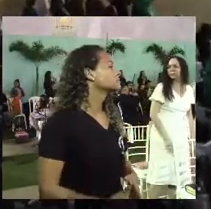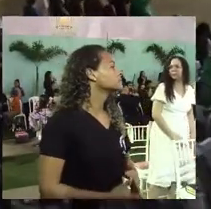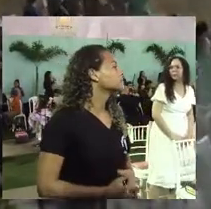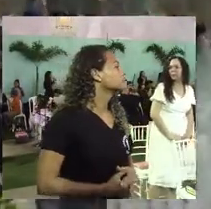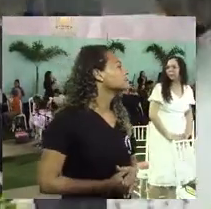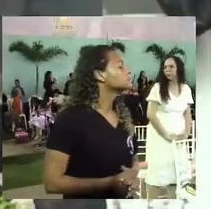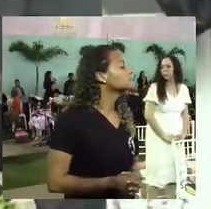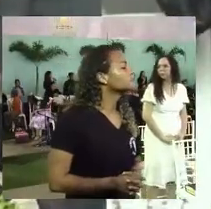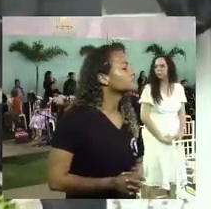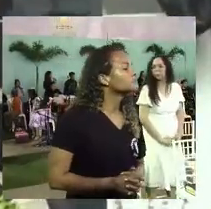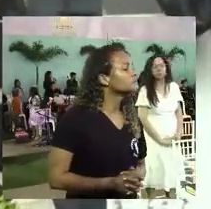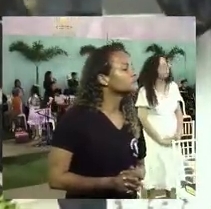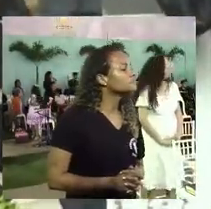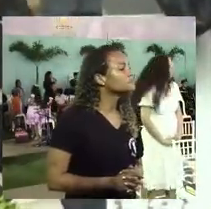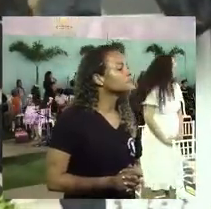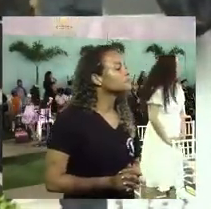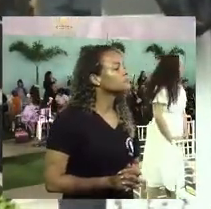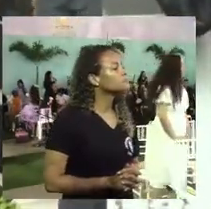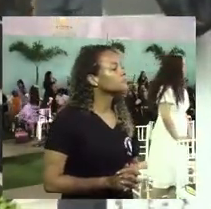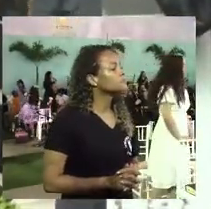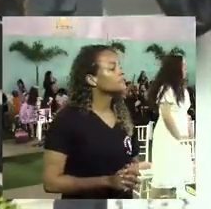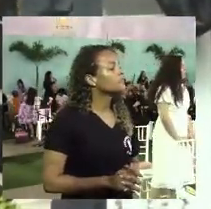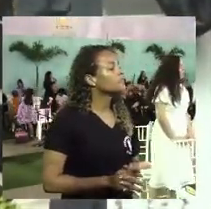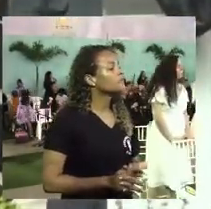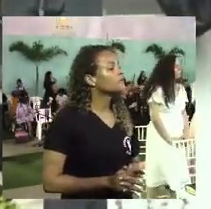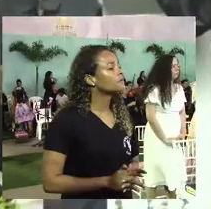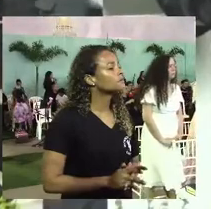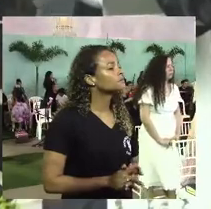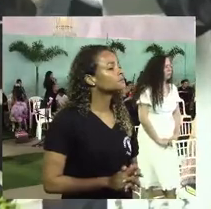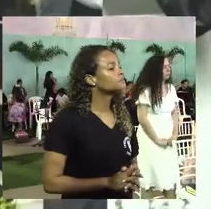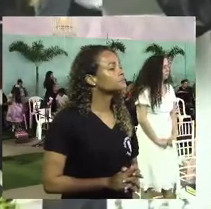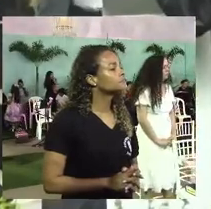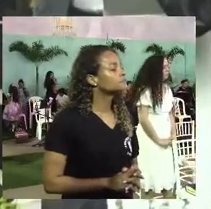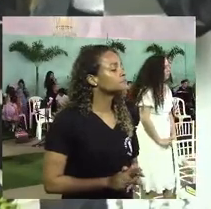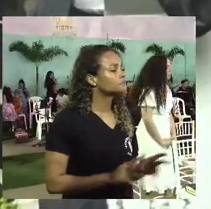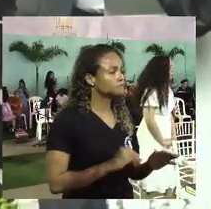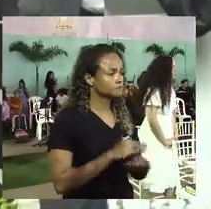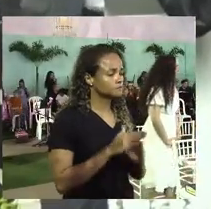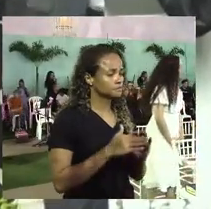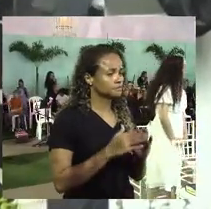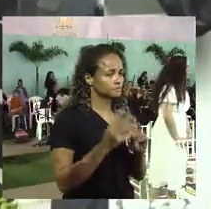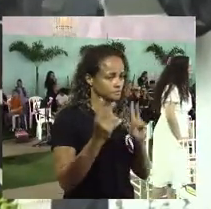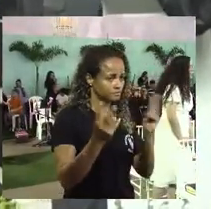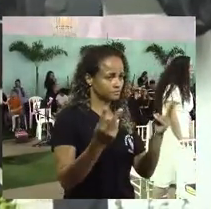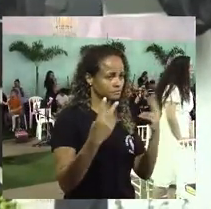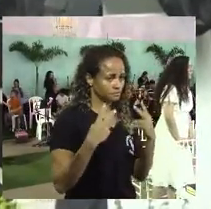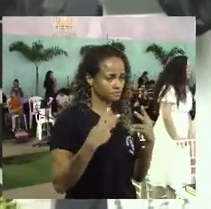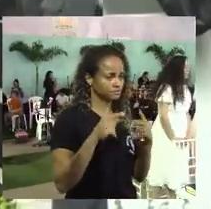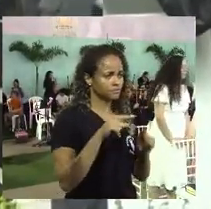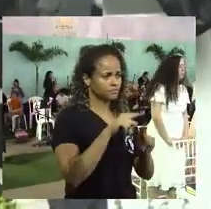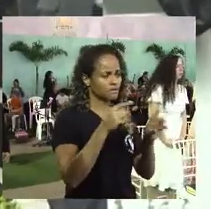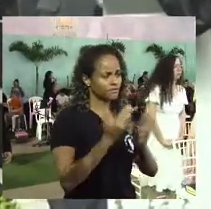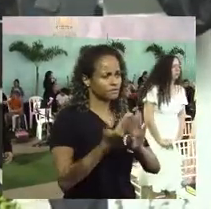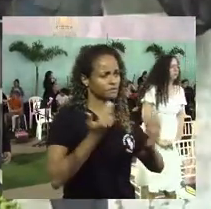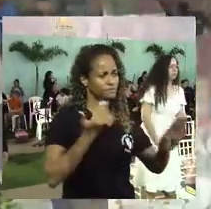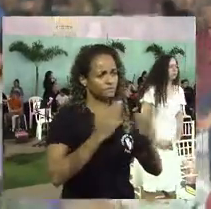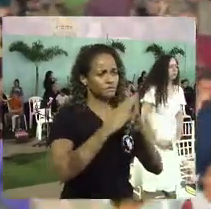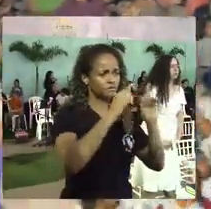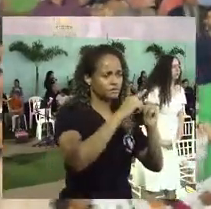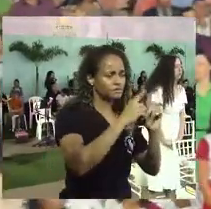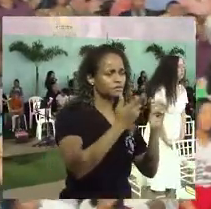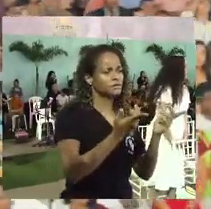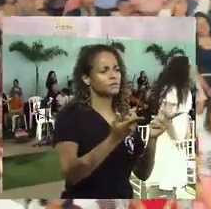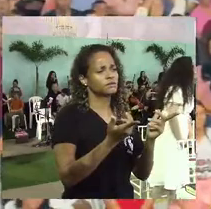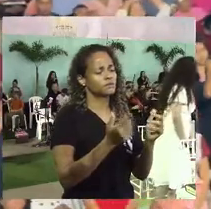Olhe para cá olha para cá todos os amigos que estão aqui você tá afastado desviado da igreja caiu da fé